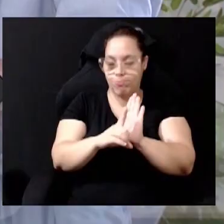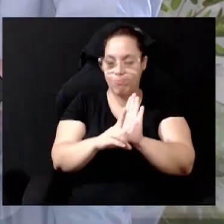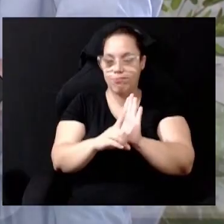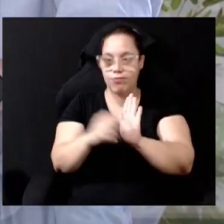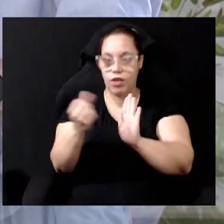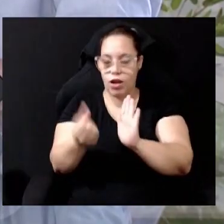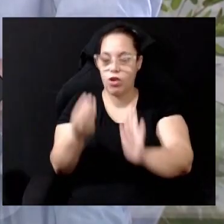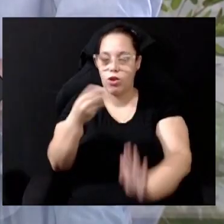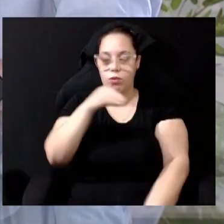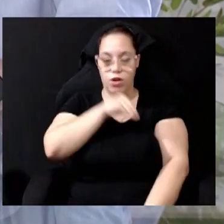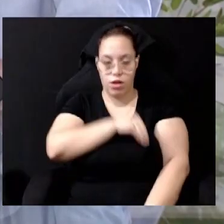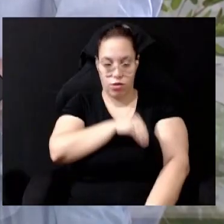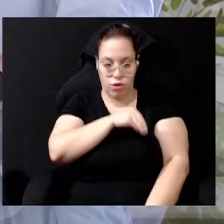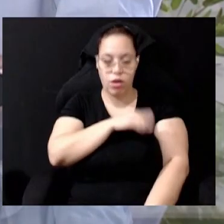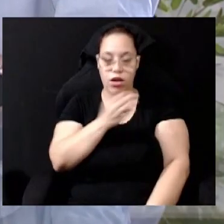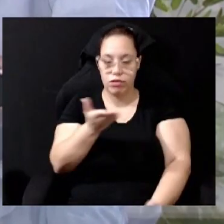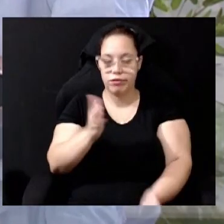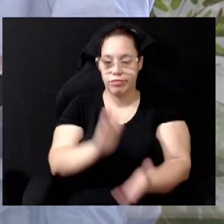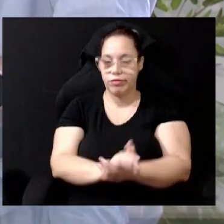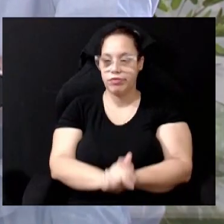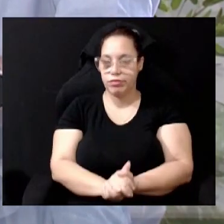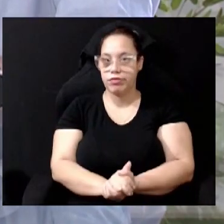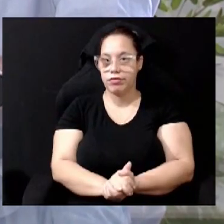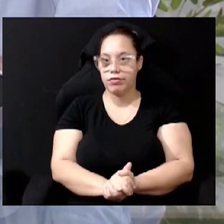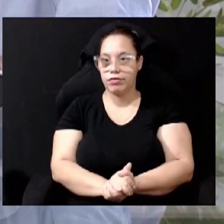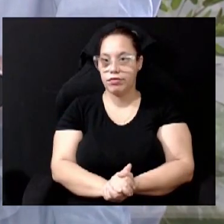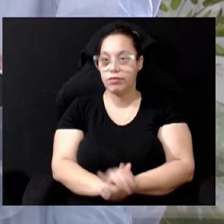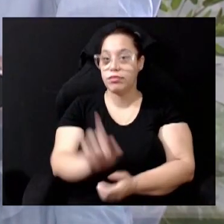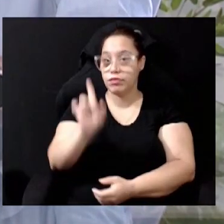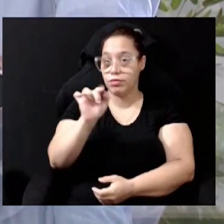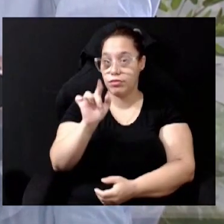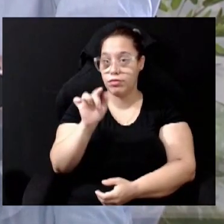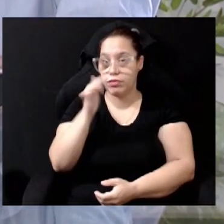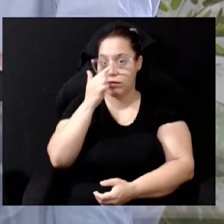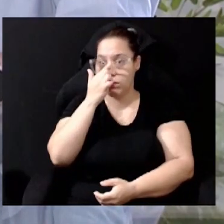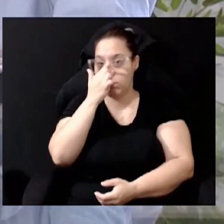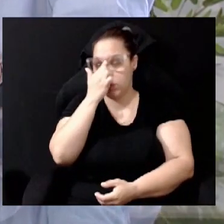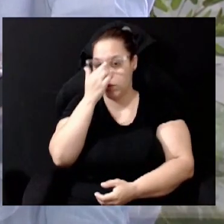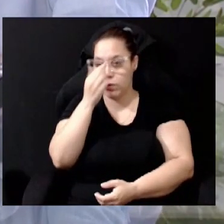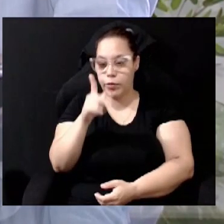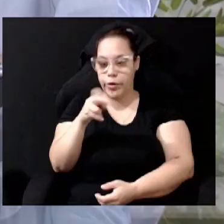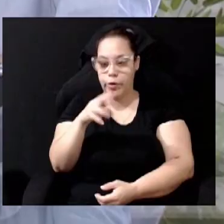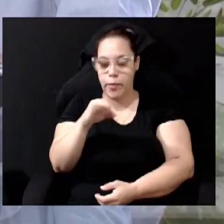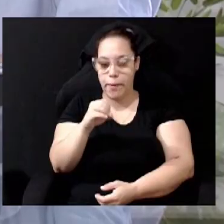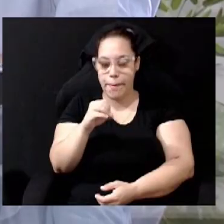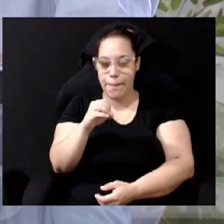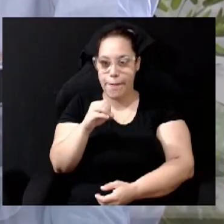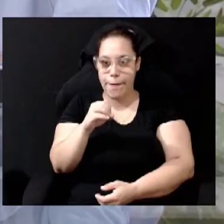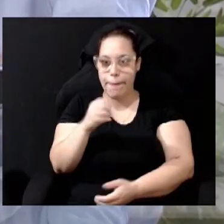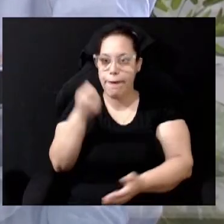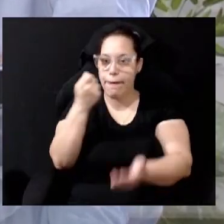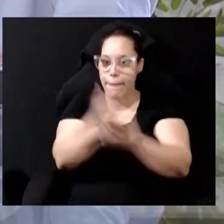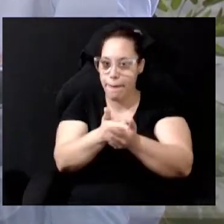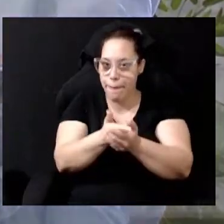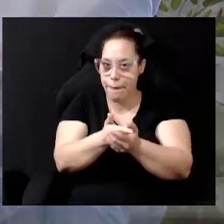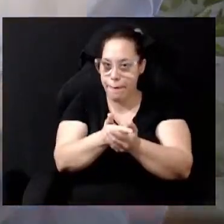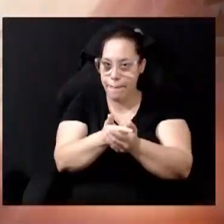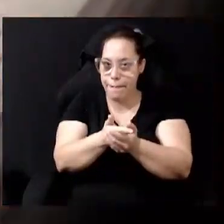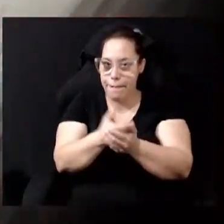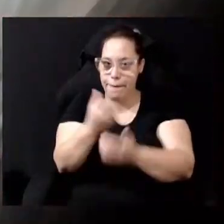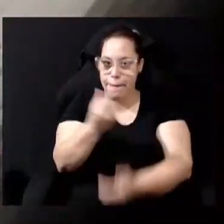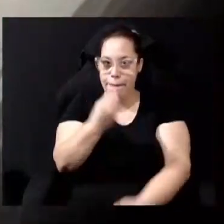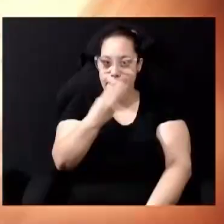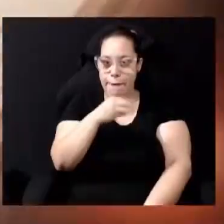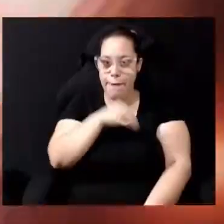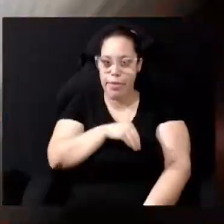13º. Integram, né? Esse benefício. Isso, tudo integra o benefício, porque assim, foi pago e assim, o 13º é uma gratificação